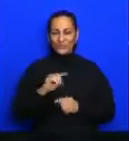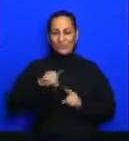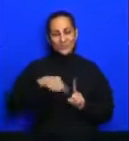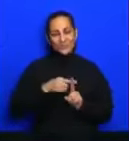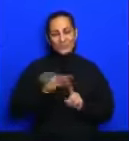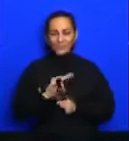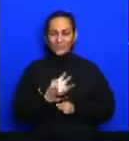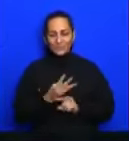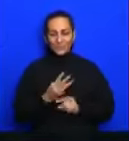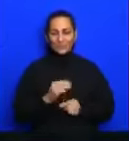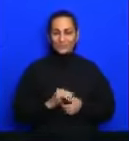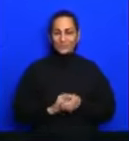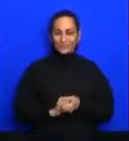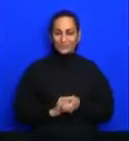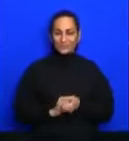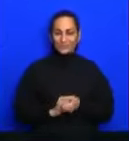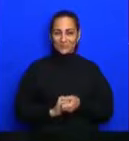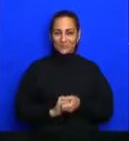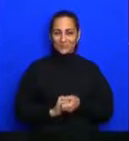200 da Mais Milionária.